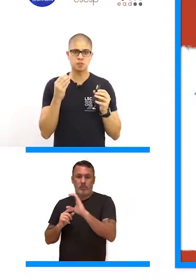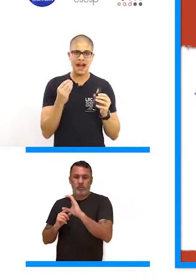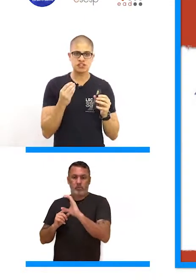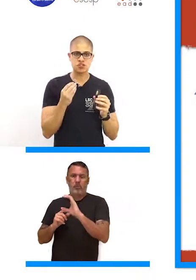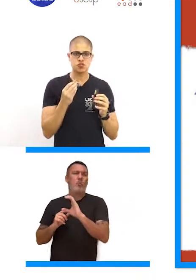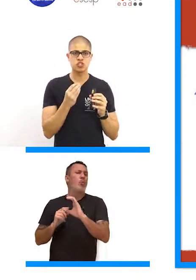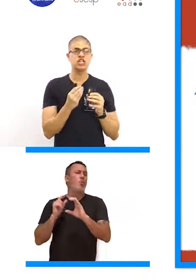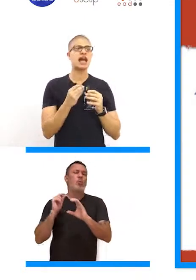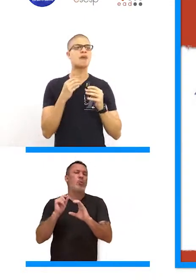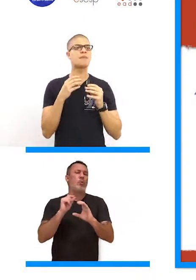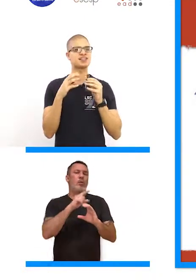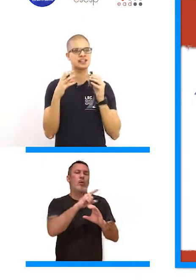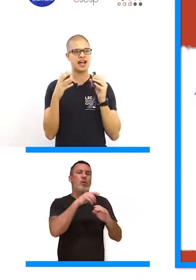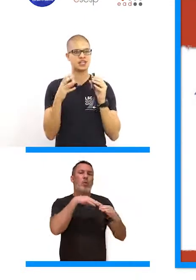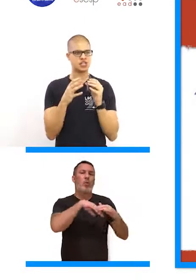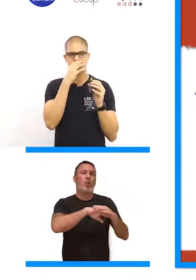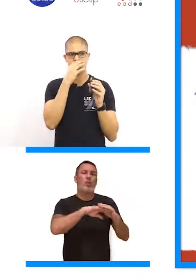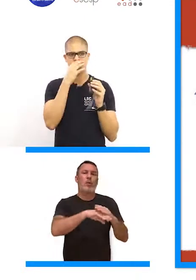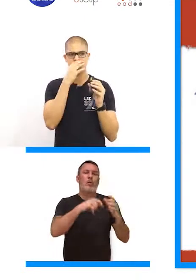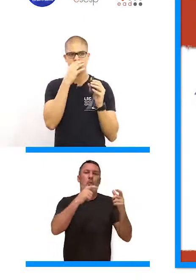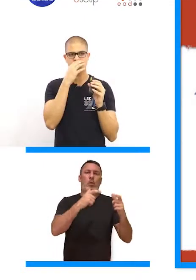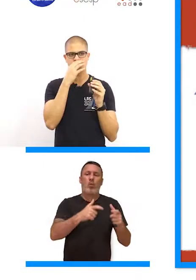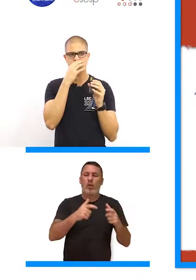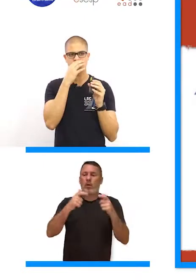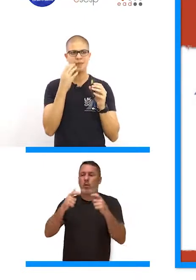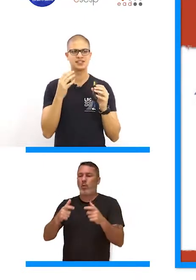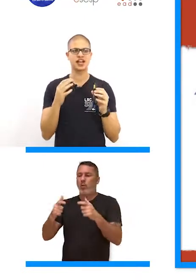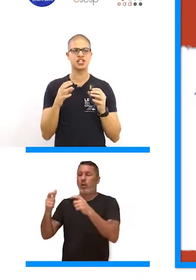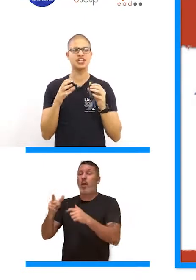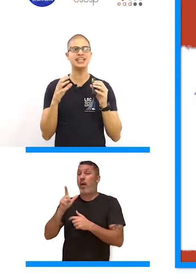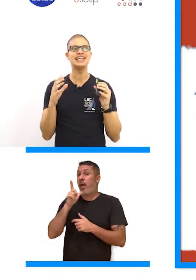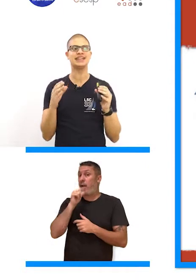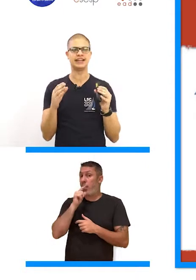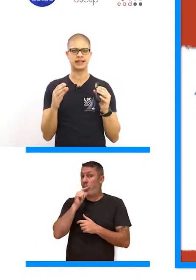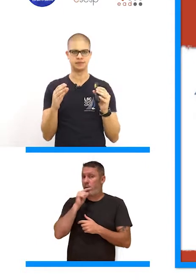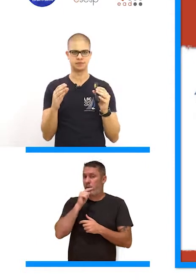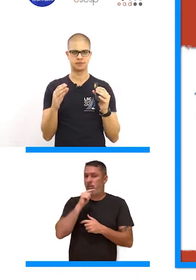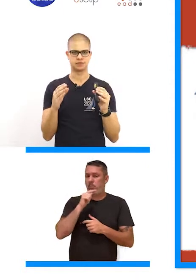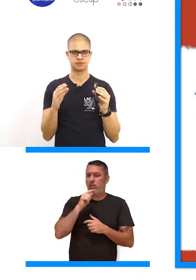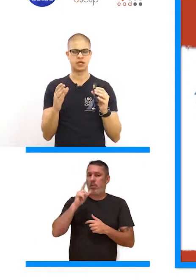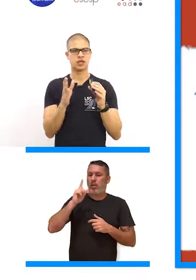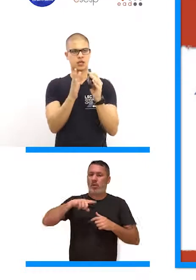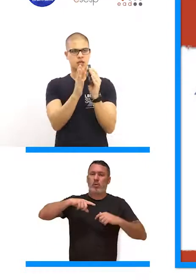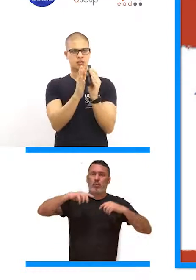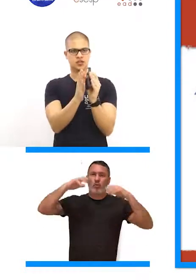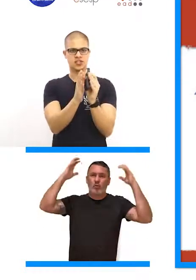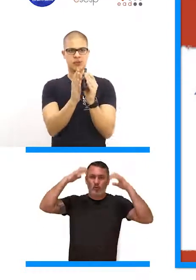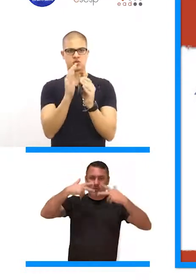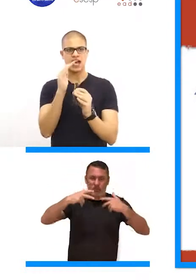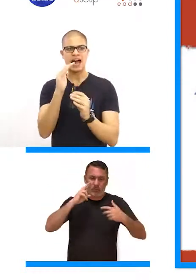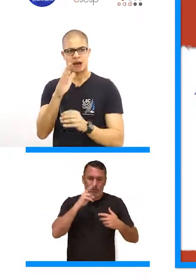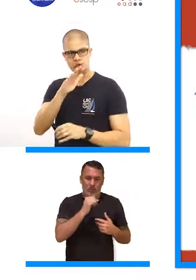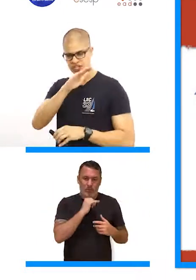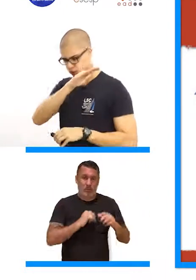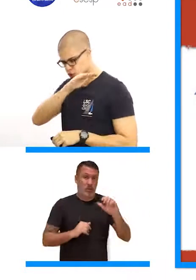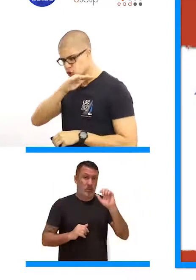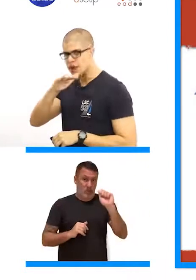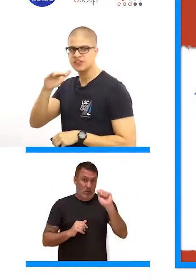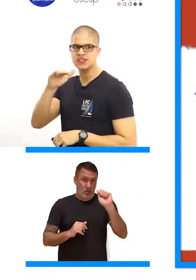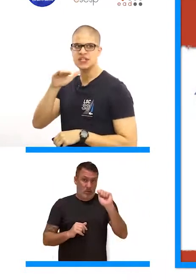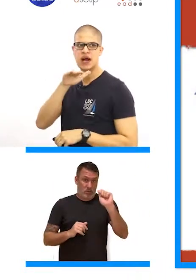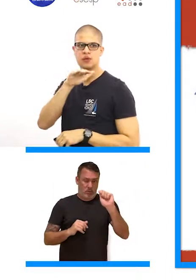os espaços de armazenagem de água, espaços de armazenagem hídrica. Nós temos A, o